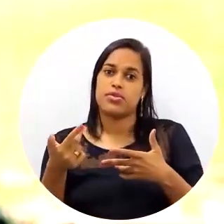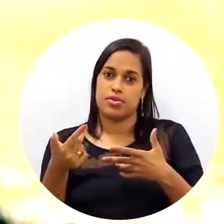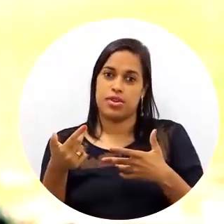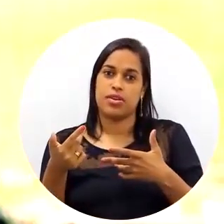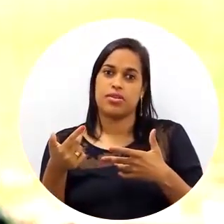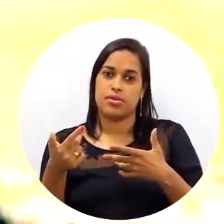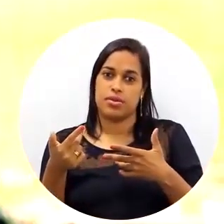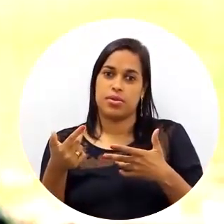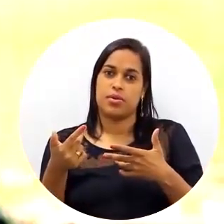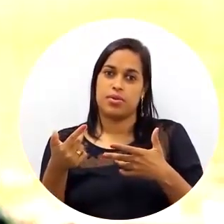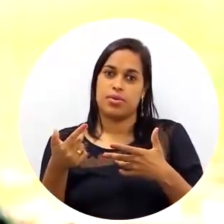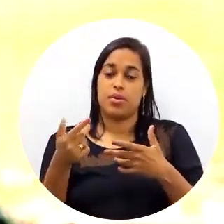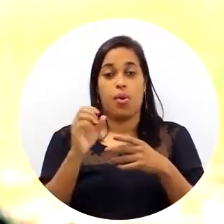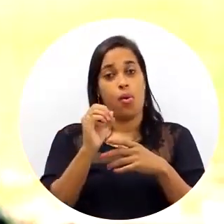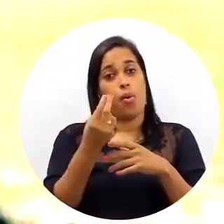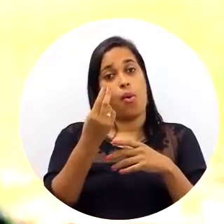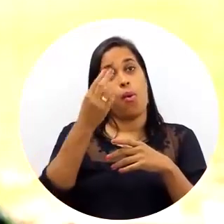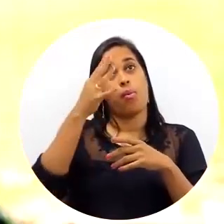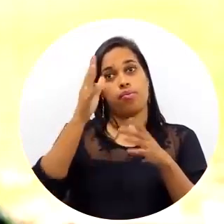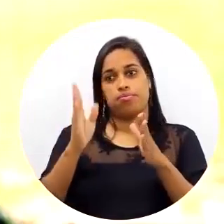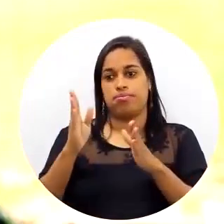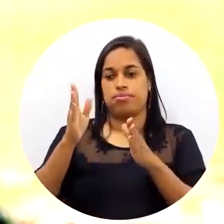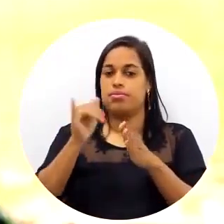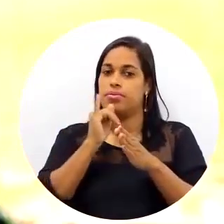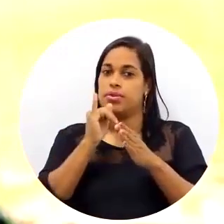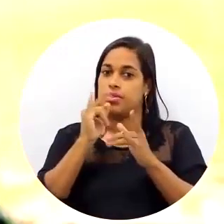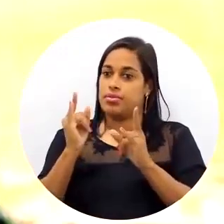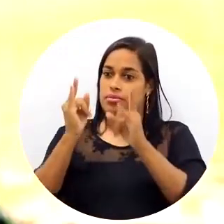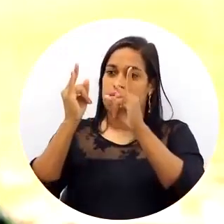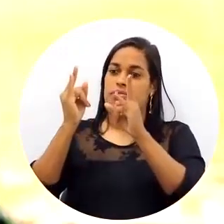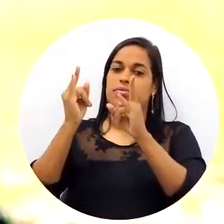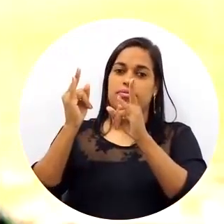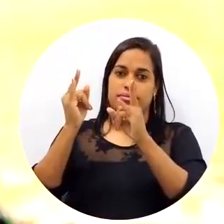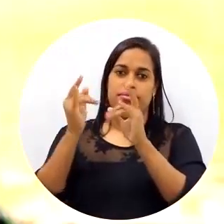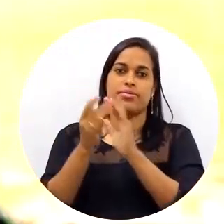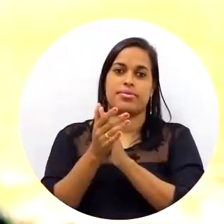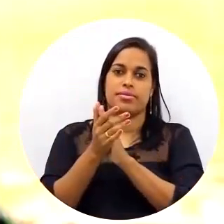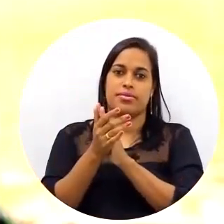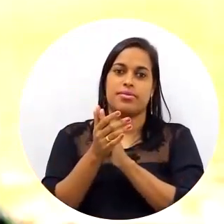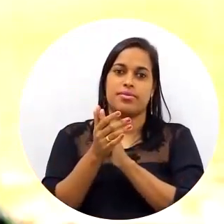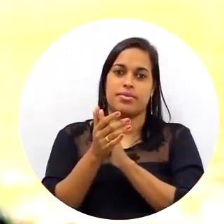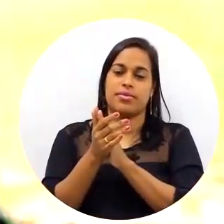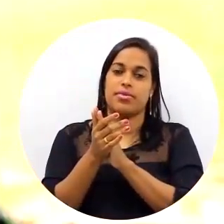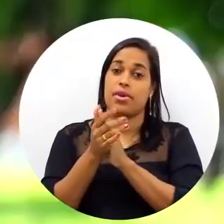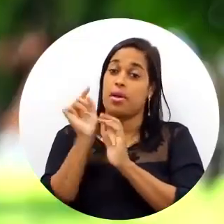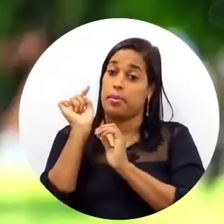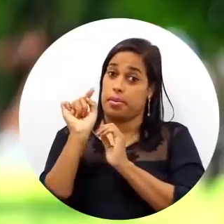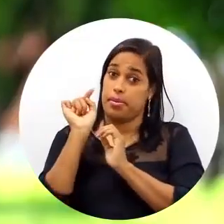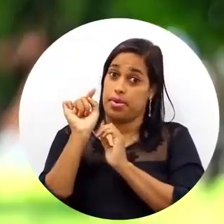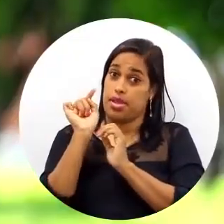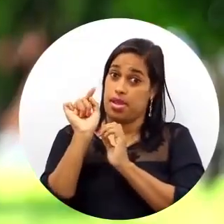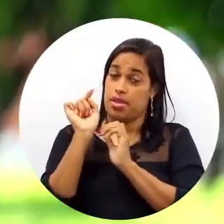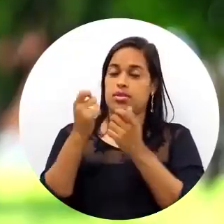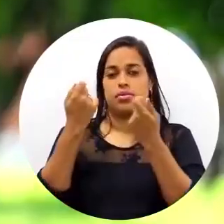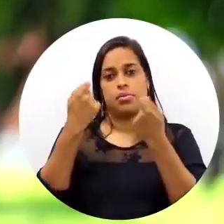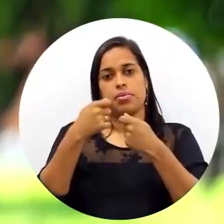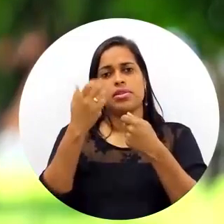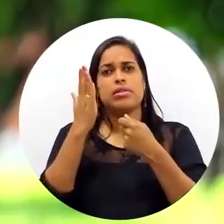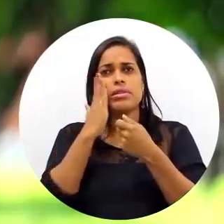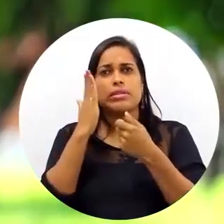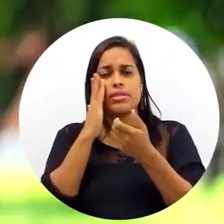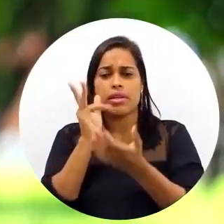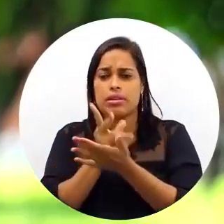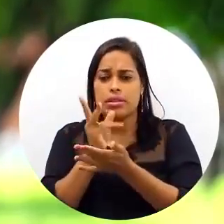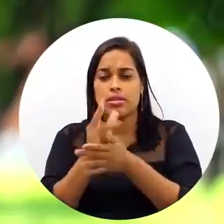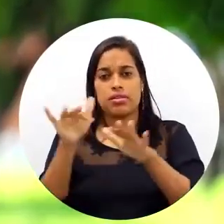aquele determinado objeto, aquele determinado prateleira ou armário, por exemplo. Para isso, a gente